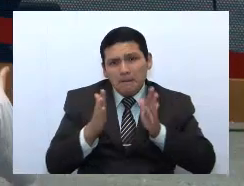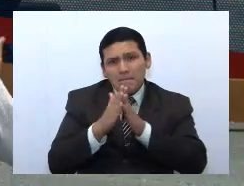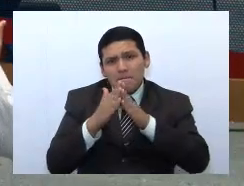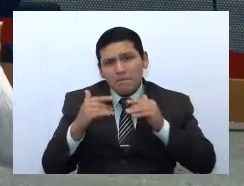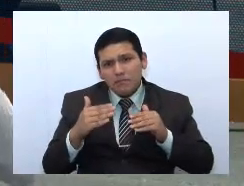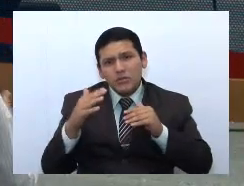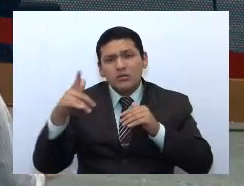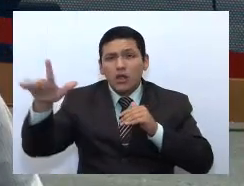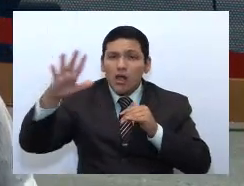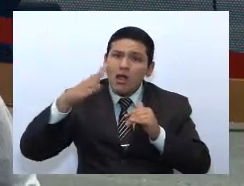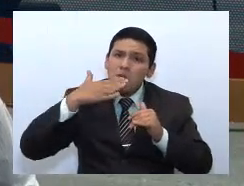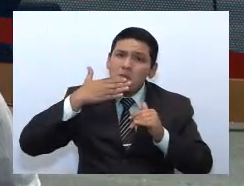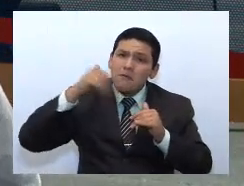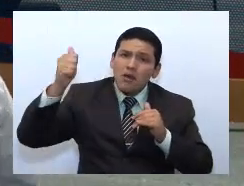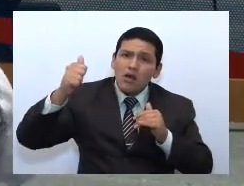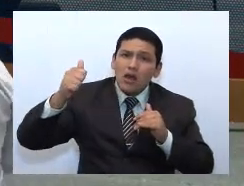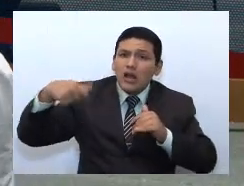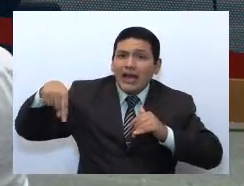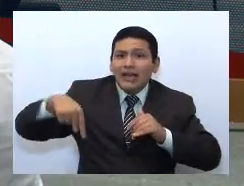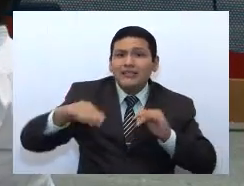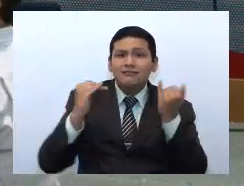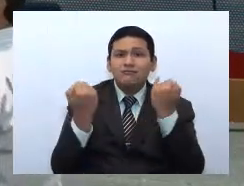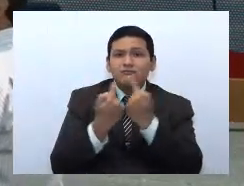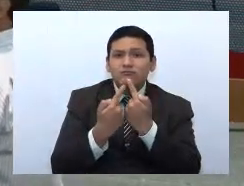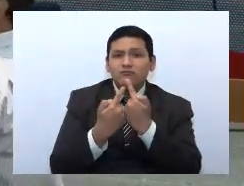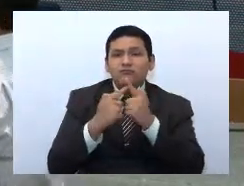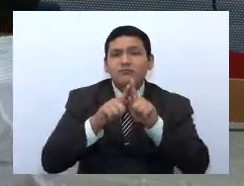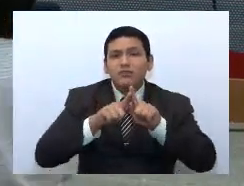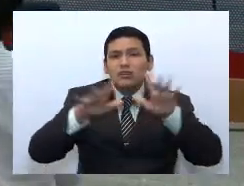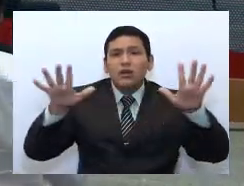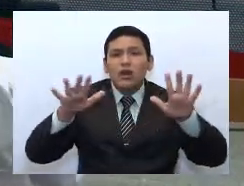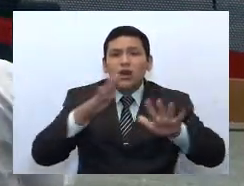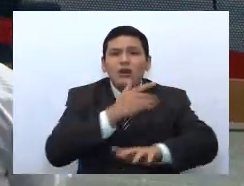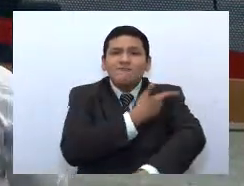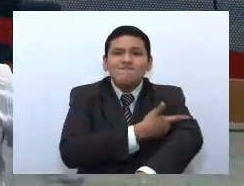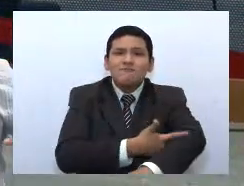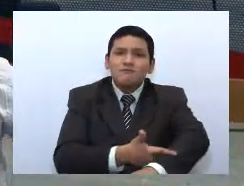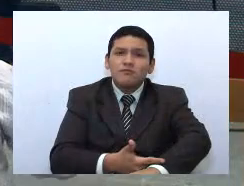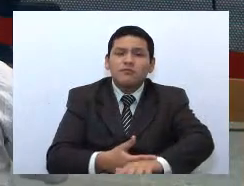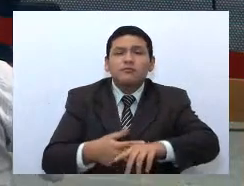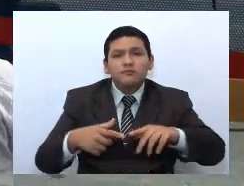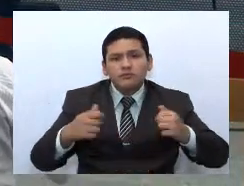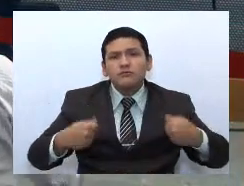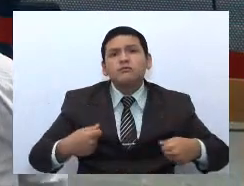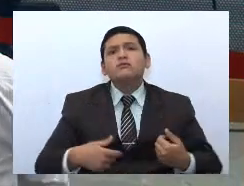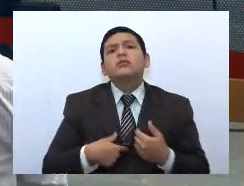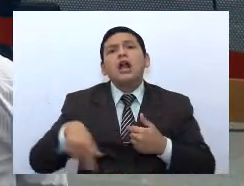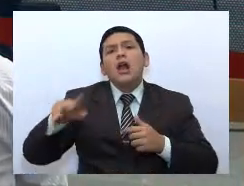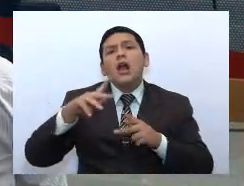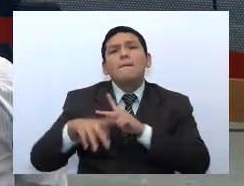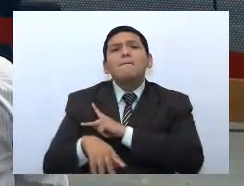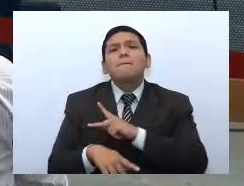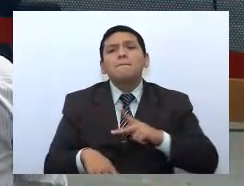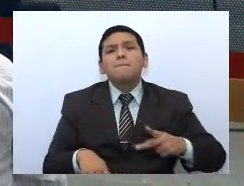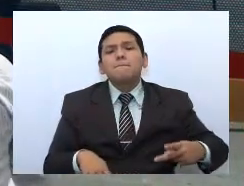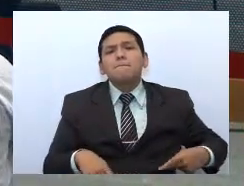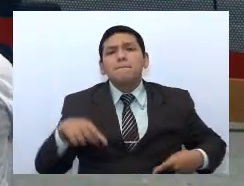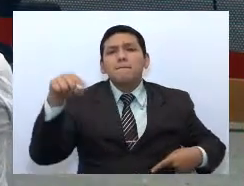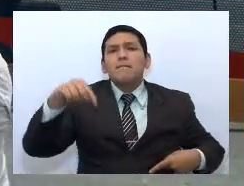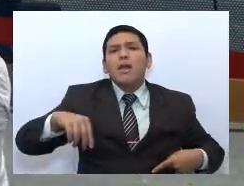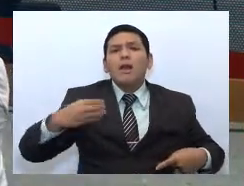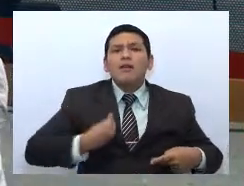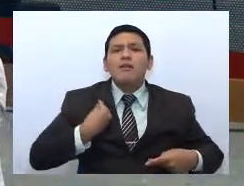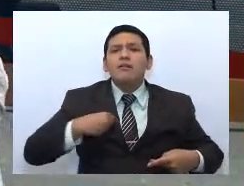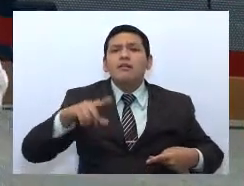acho que em respeito a esta casa, em respeito ao colegiado, eu acho que deveria estar o presidente aqui para que a gente pudesse conversar.